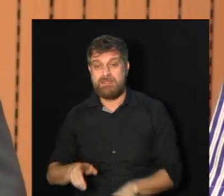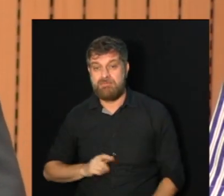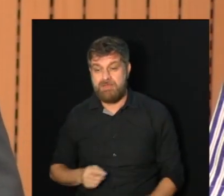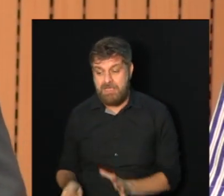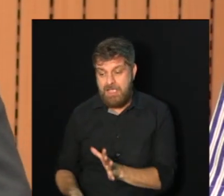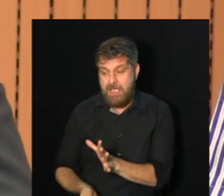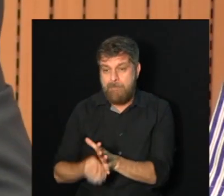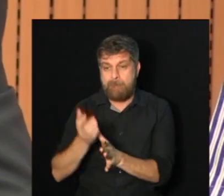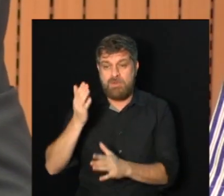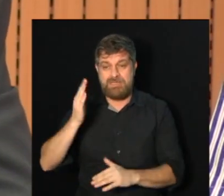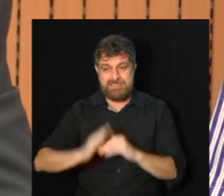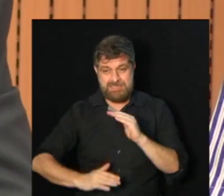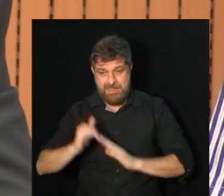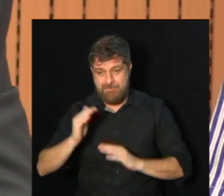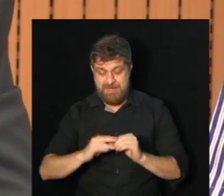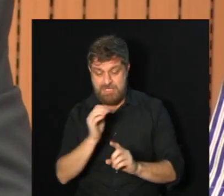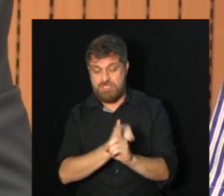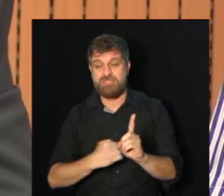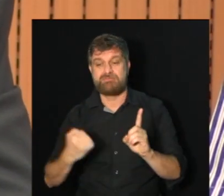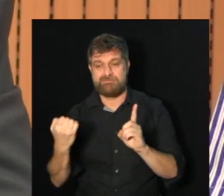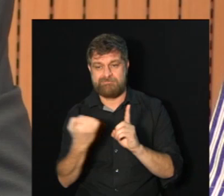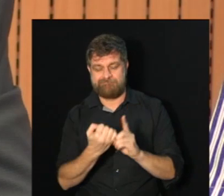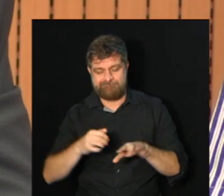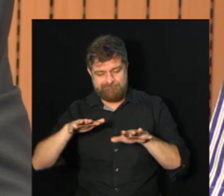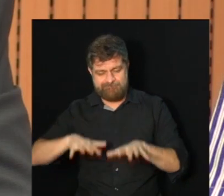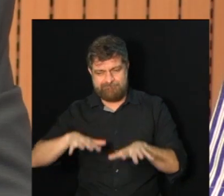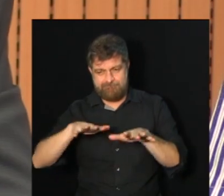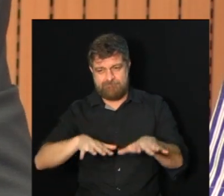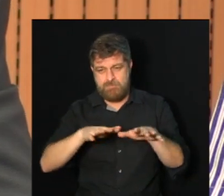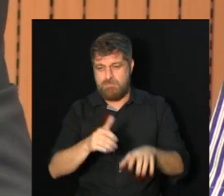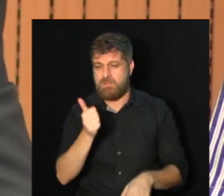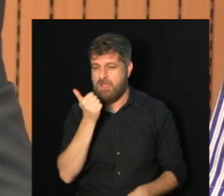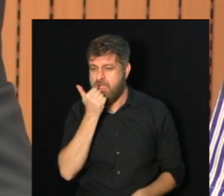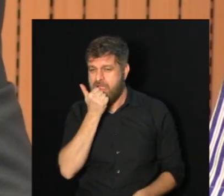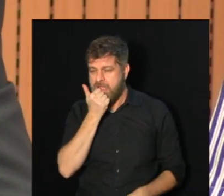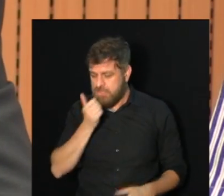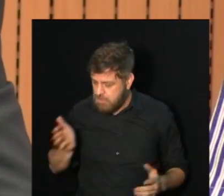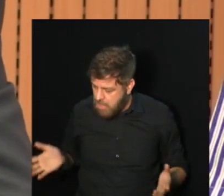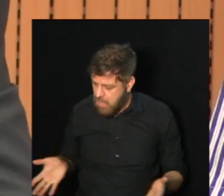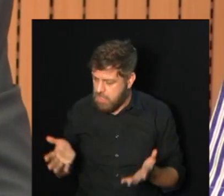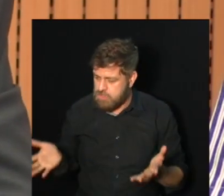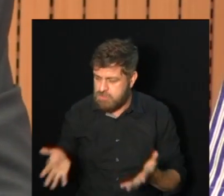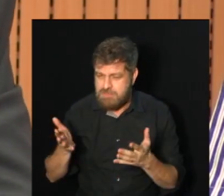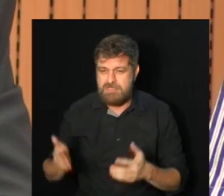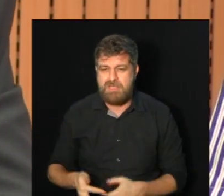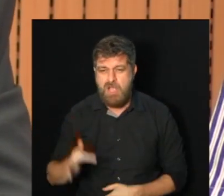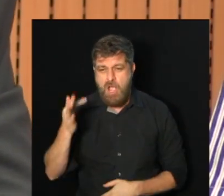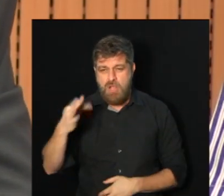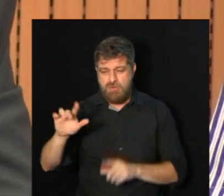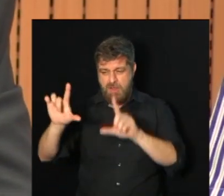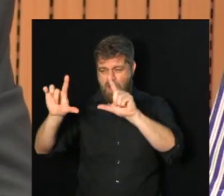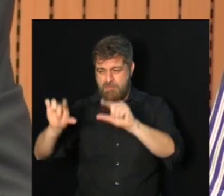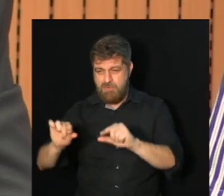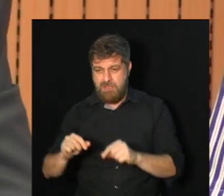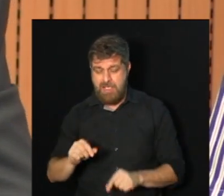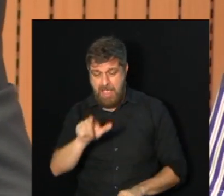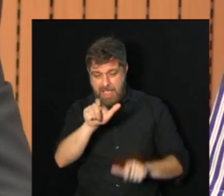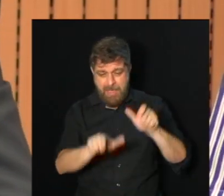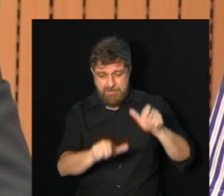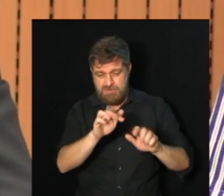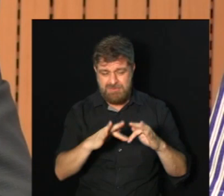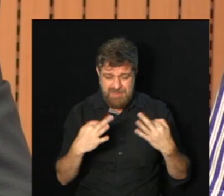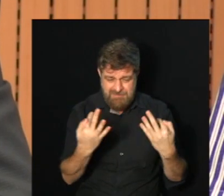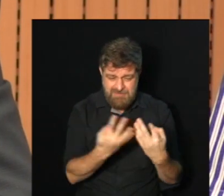muitas ações e movimentos sociais, os radioamadores têm ajudado a minimizar dores e ajudar pessoas e